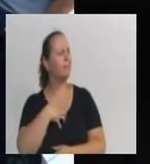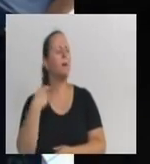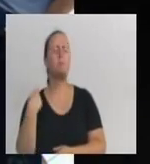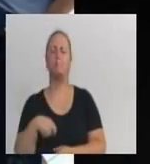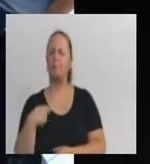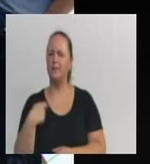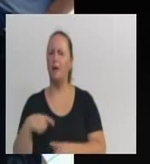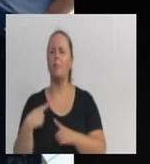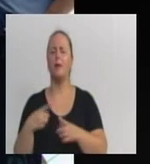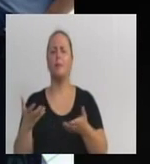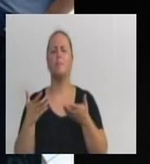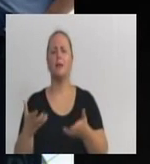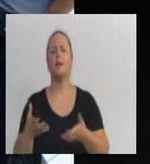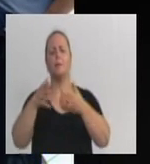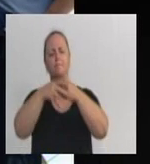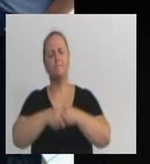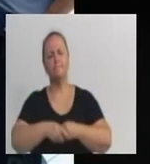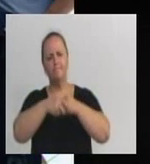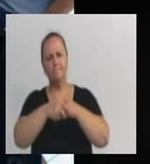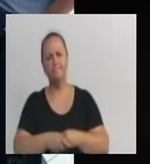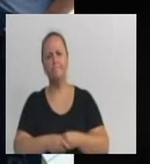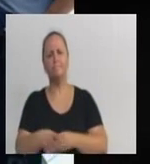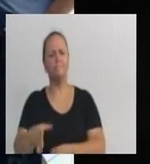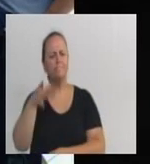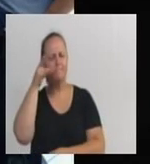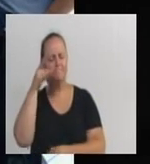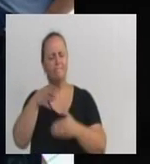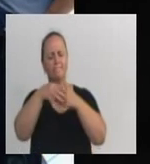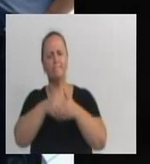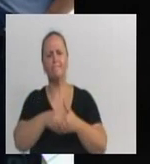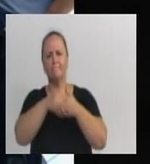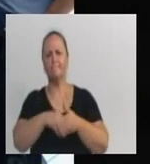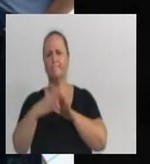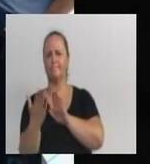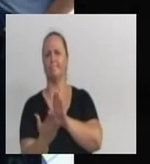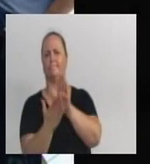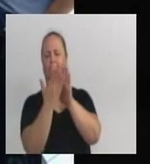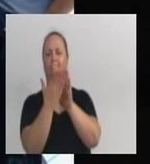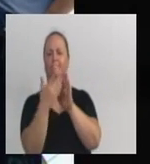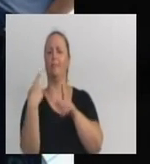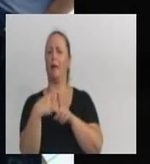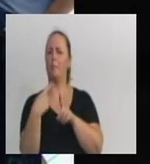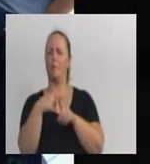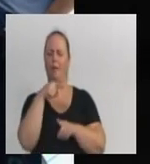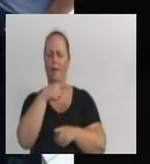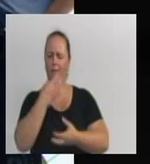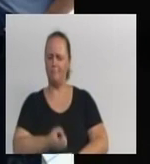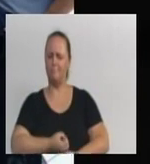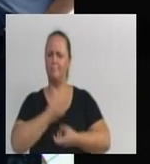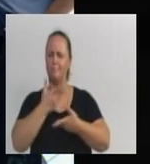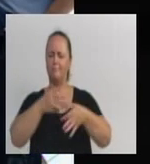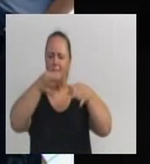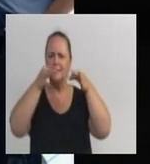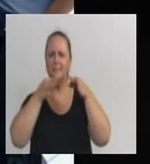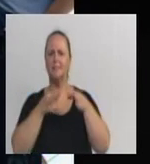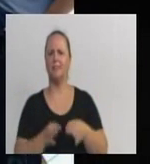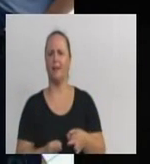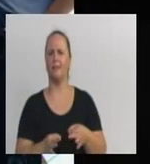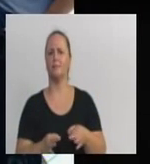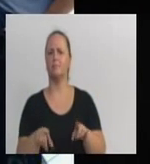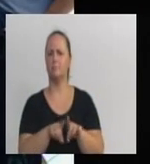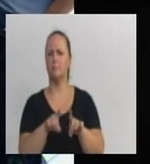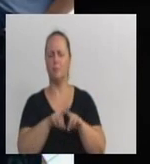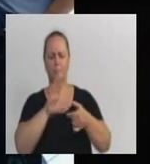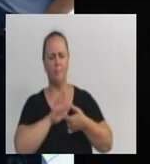parabenizá-lo pessoalmente pela sua colocação, pela sua intervenção, pela sua fala e pela importância que ele trouxe à questão